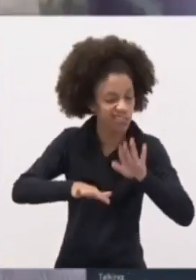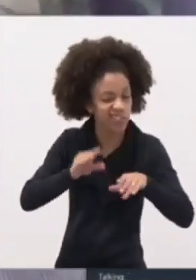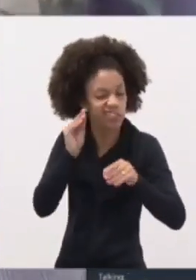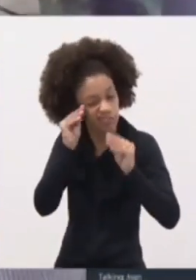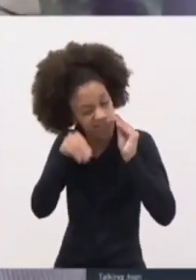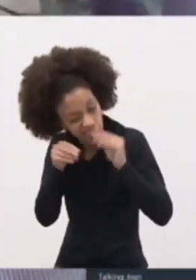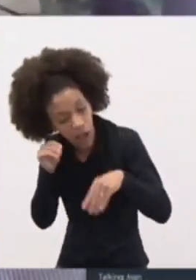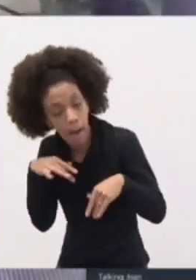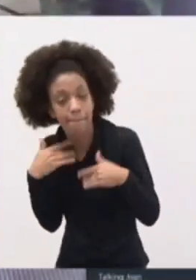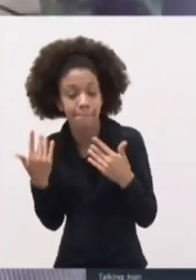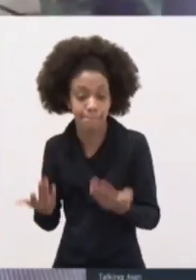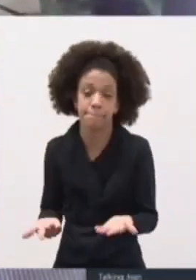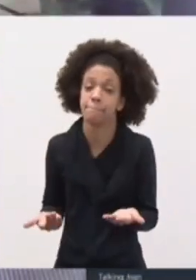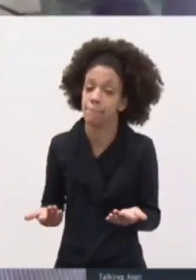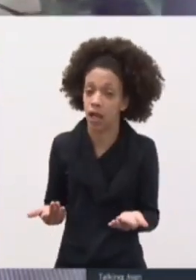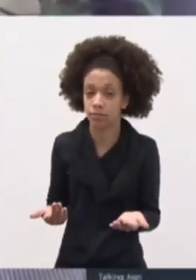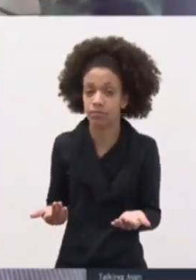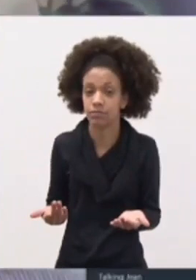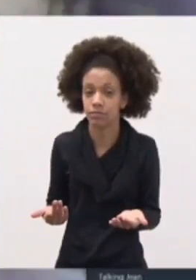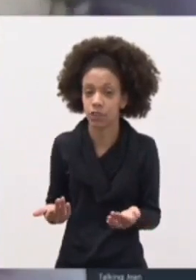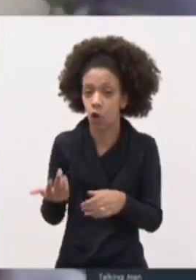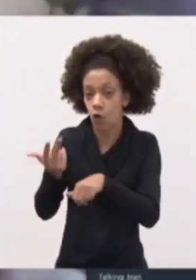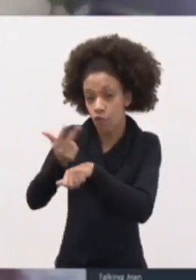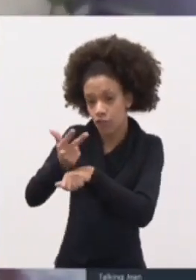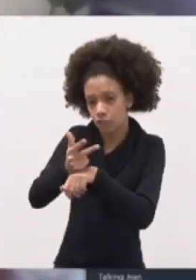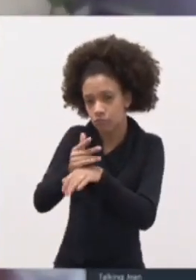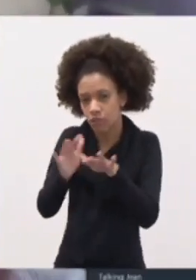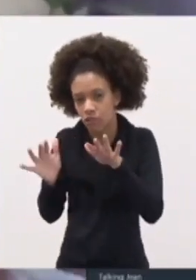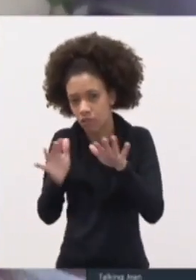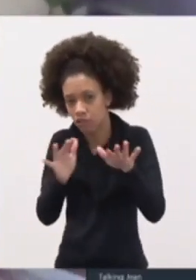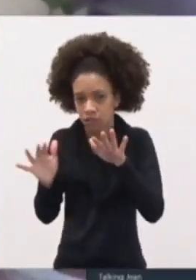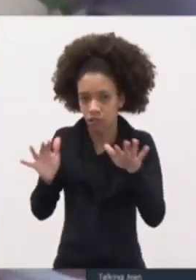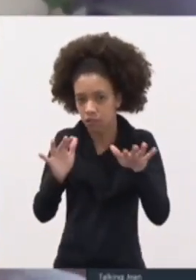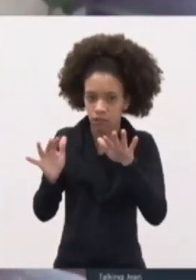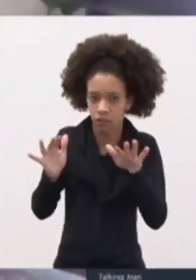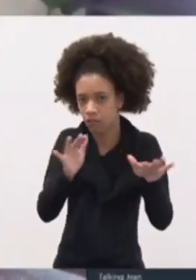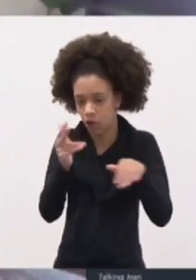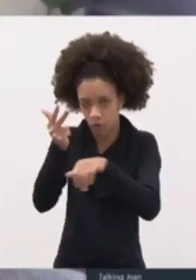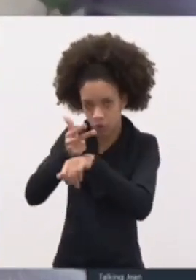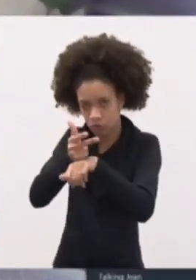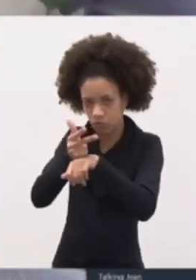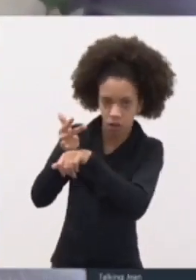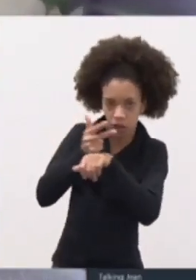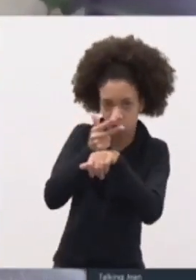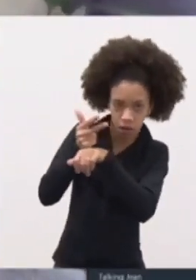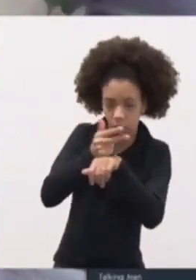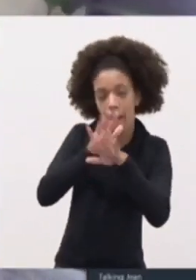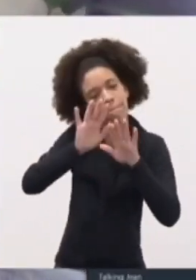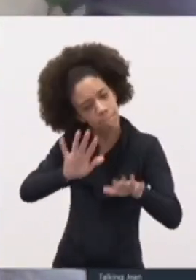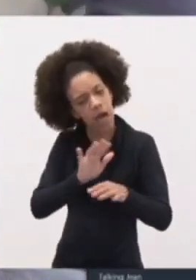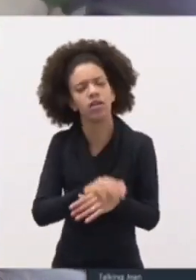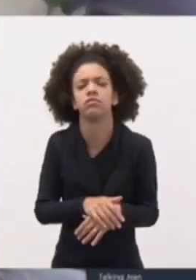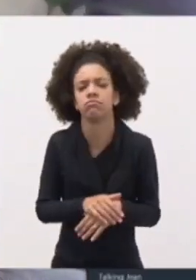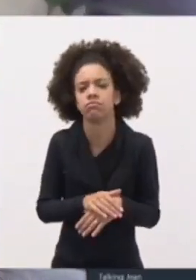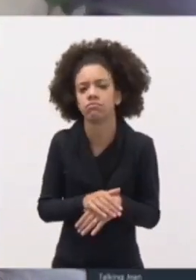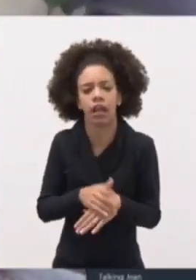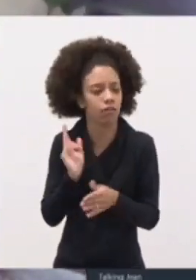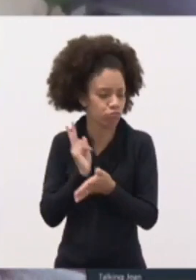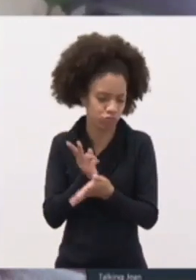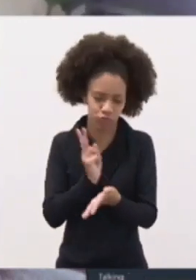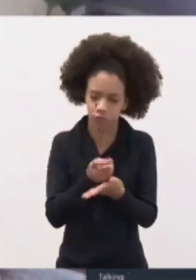com o vídeo balançando um pouco como está aqui, né? Mas vamos lá, gente, a aula